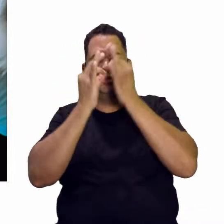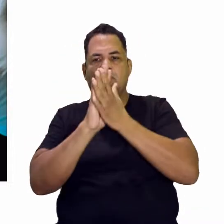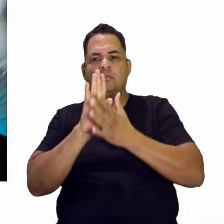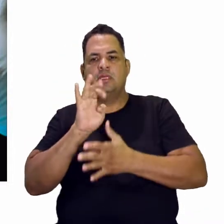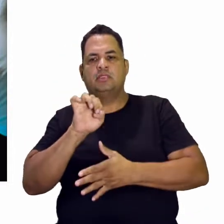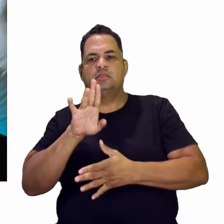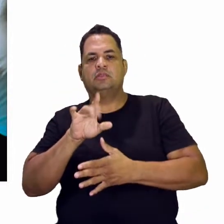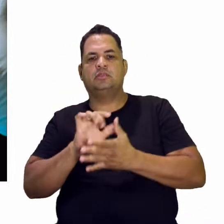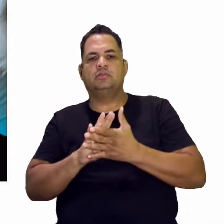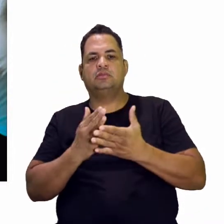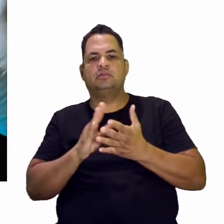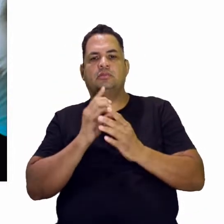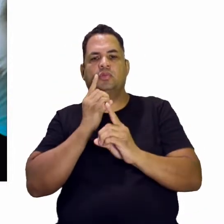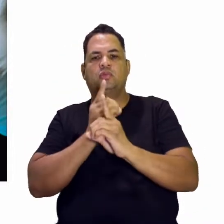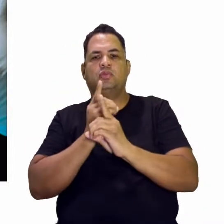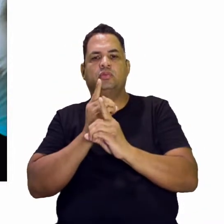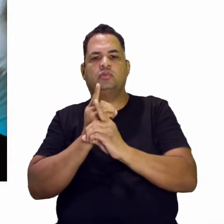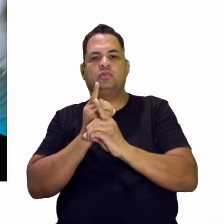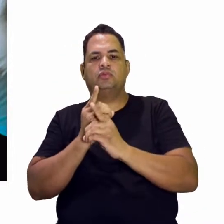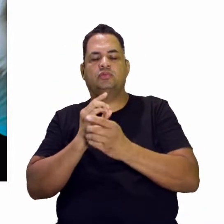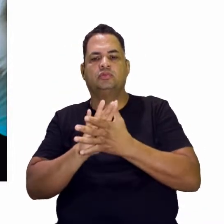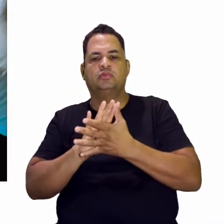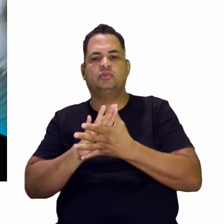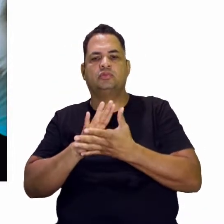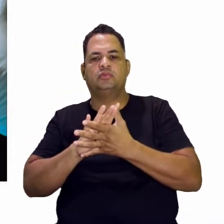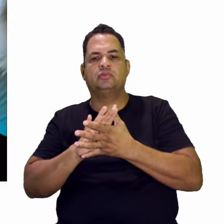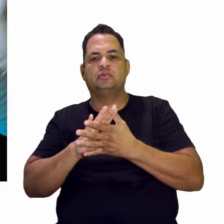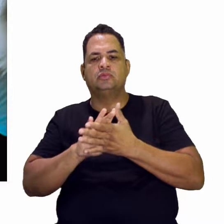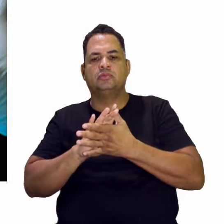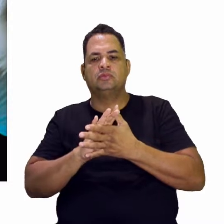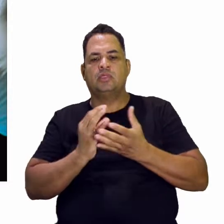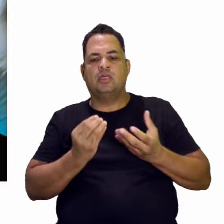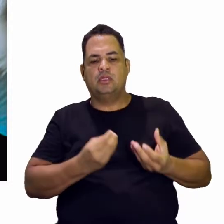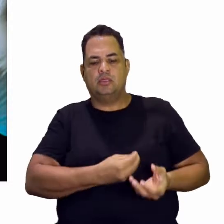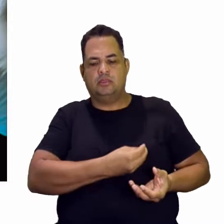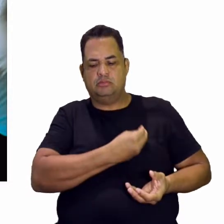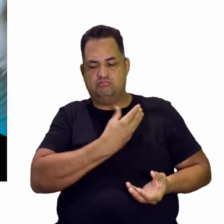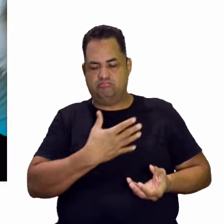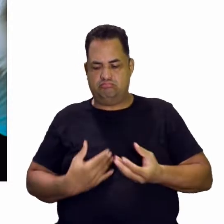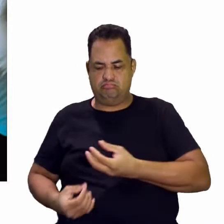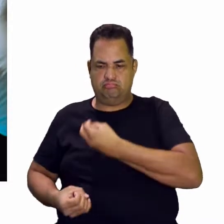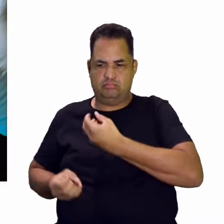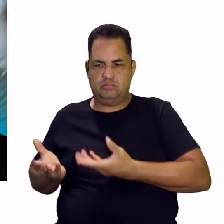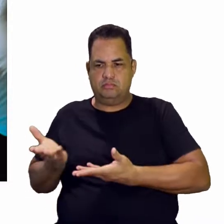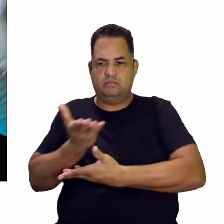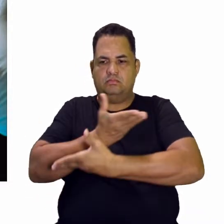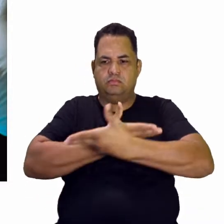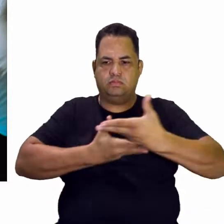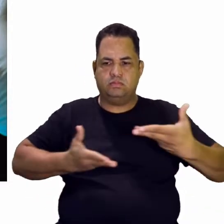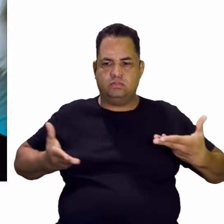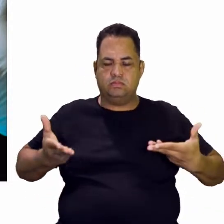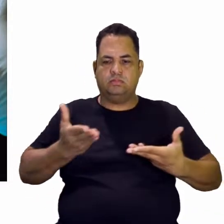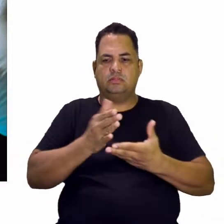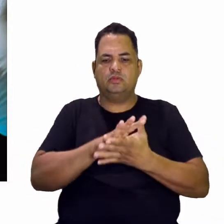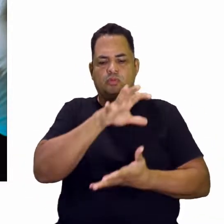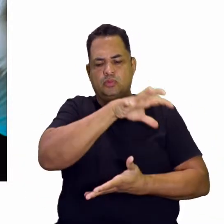bastão, são encontradas em todos os ecossistemas da Terra. Galera, pensa aqui comigo.